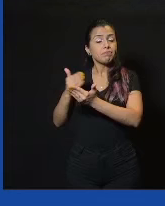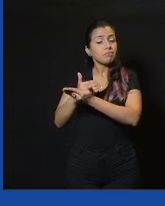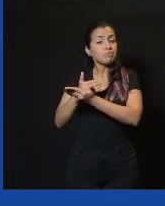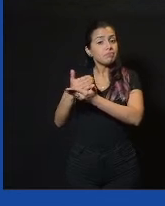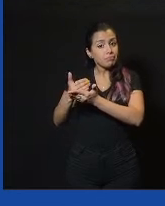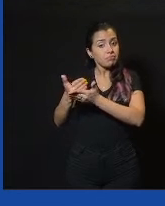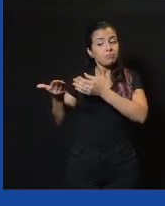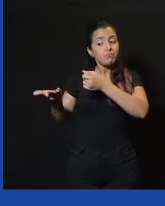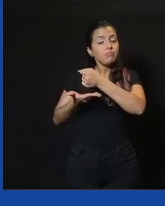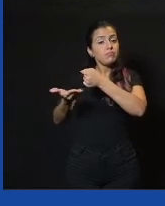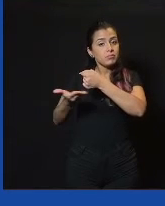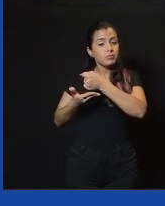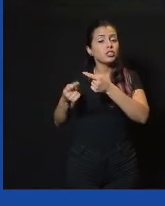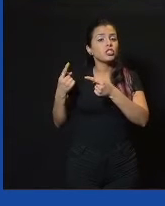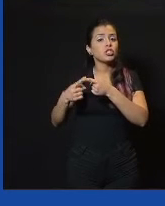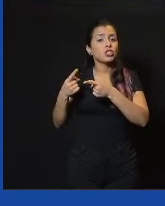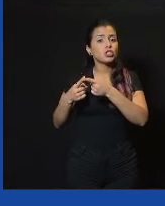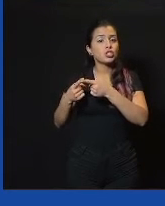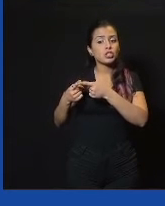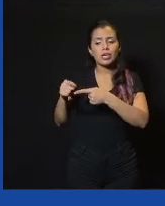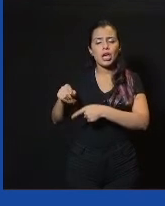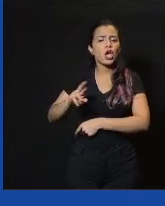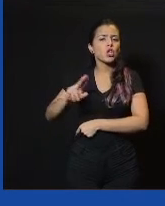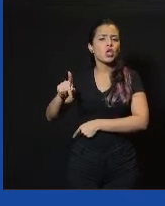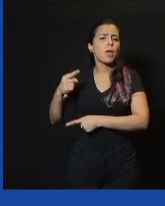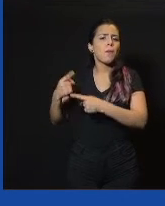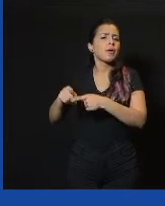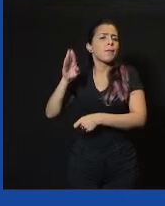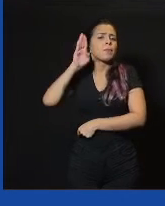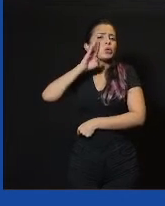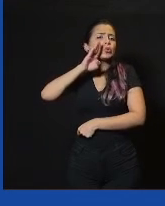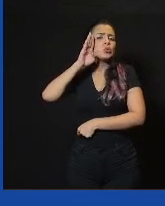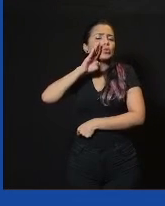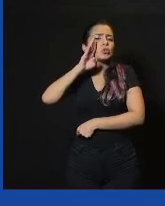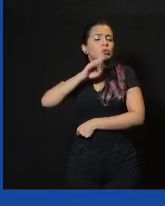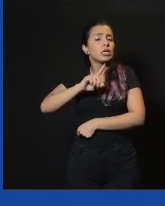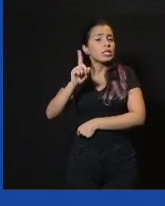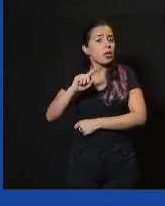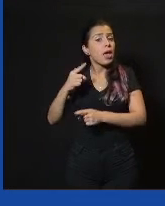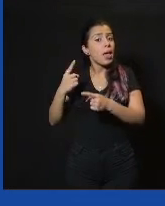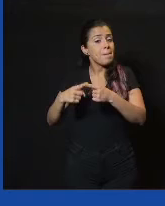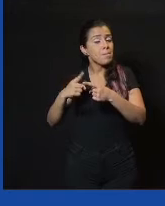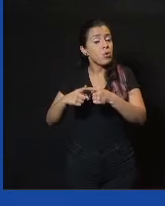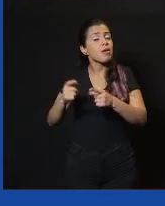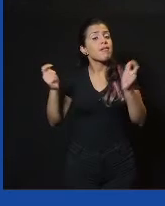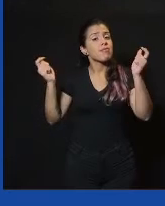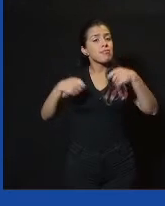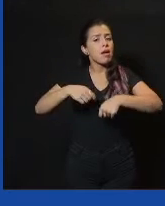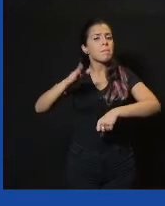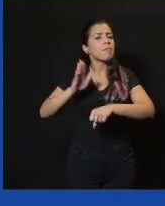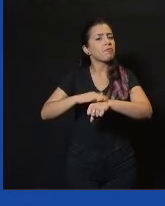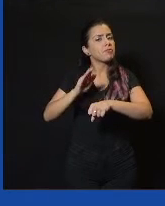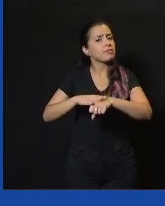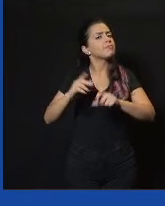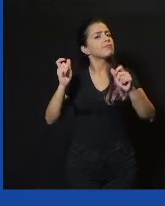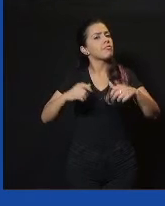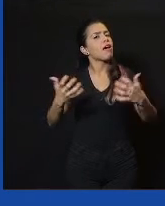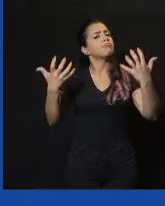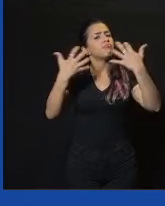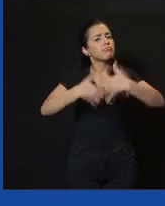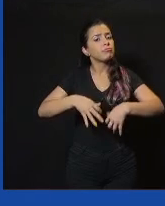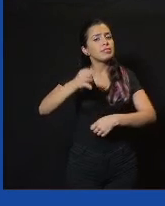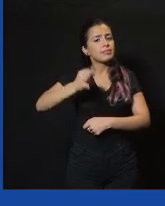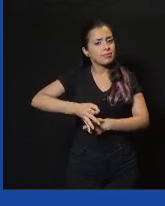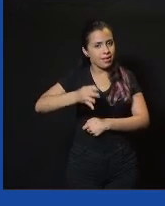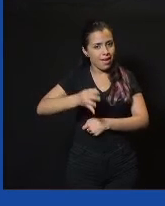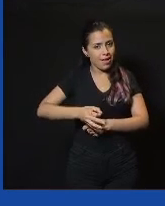que o cara vai deduzir no imposto dele, não porque ele é bonzinho, mas que ele vai ter um retorno disso, e que dá para fazer, e que dá para andar certo, e que dá para andar de